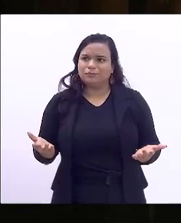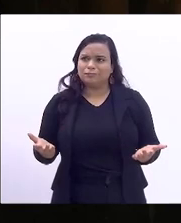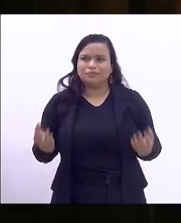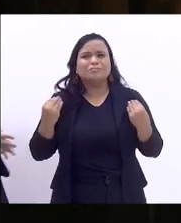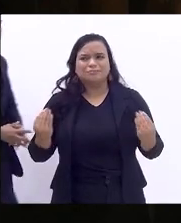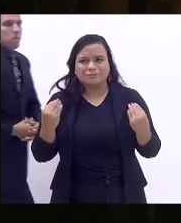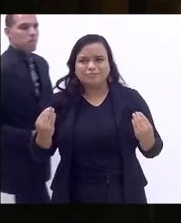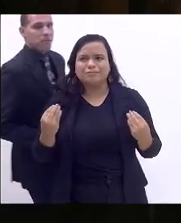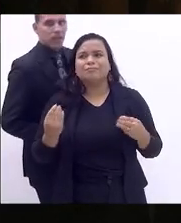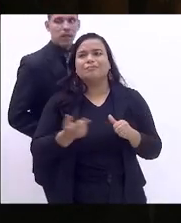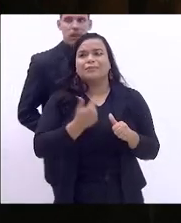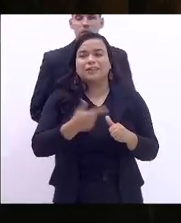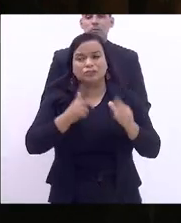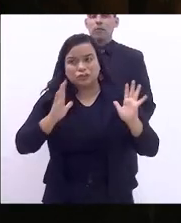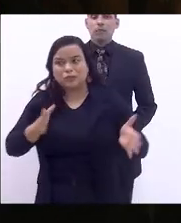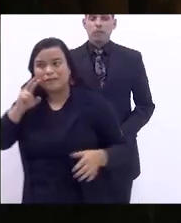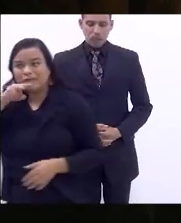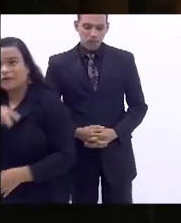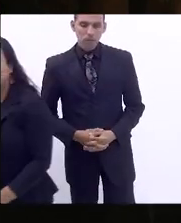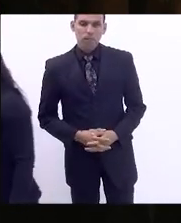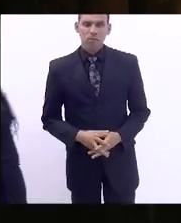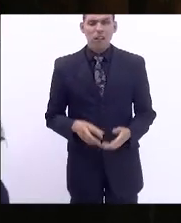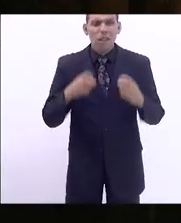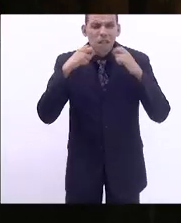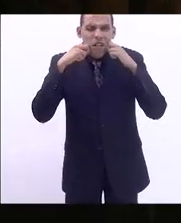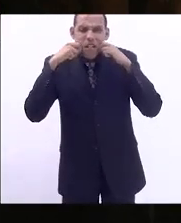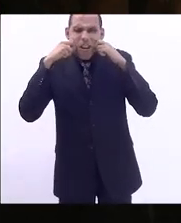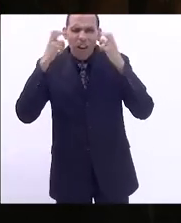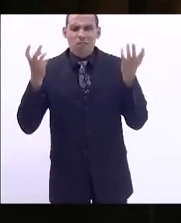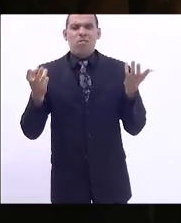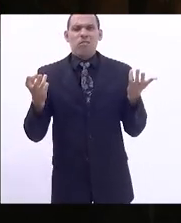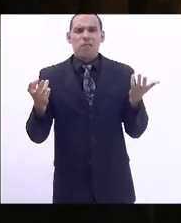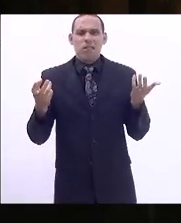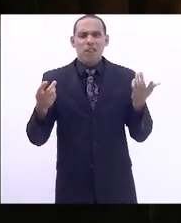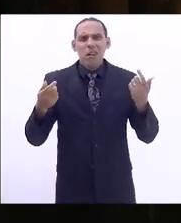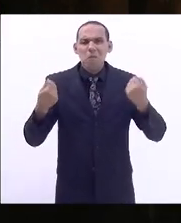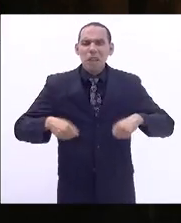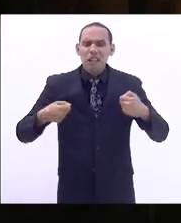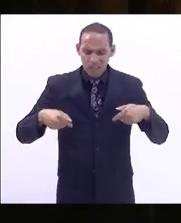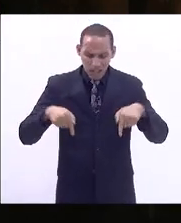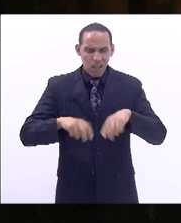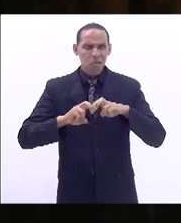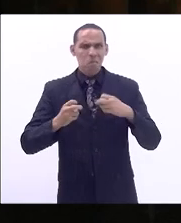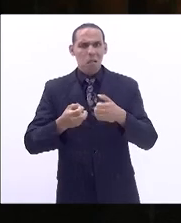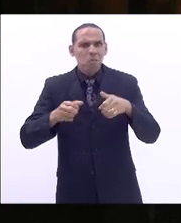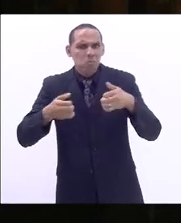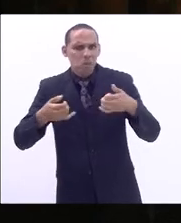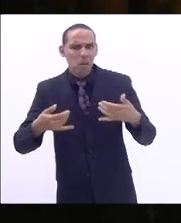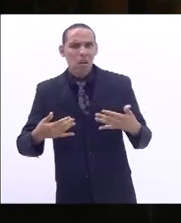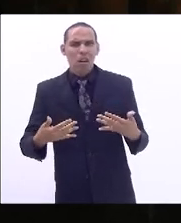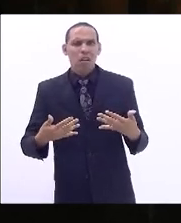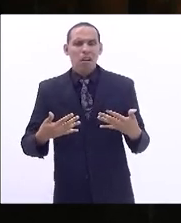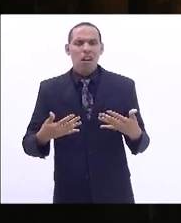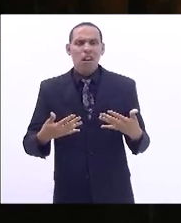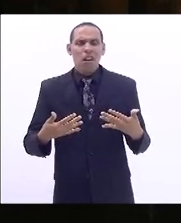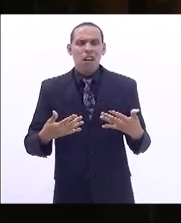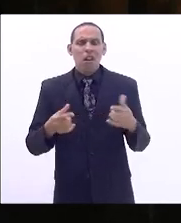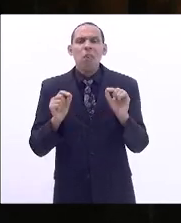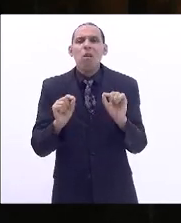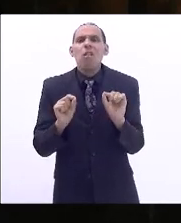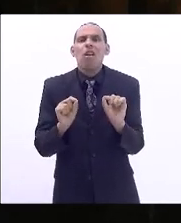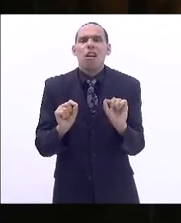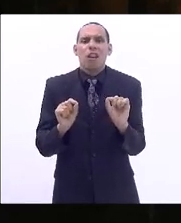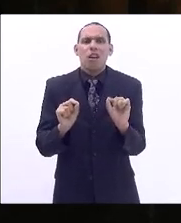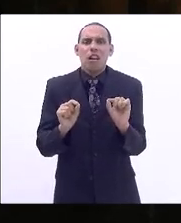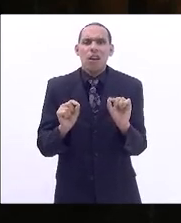Bom primeiramente que já É vergonhoso eu tenho que citar nesse plenário que o nossos policiais